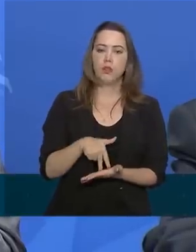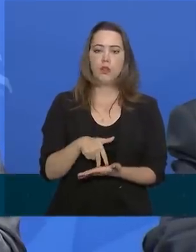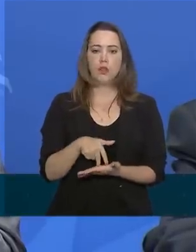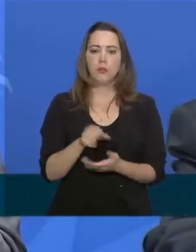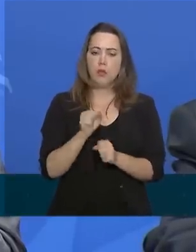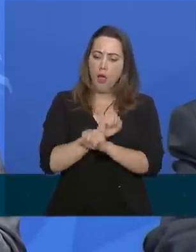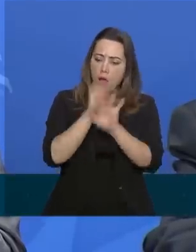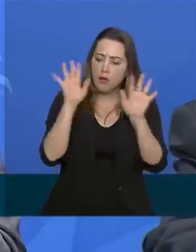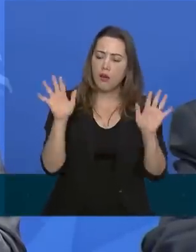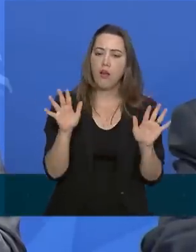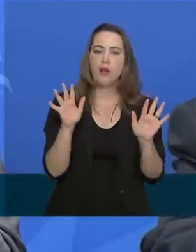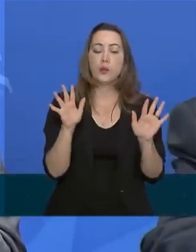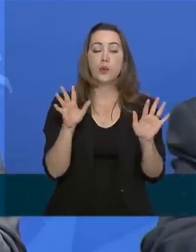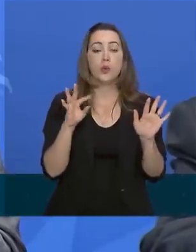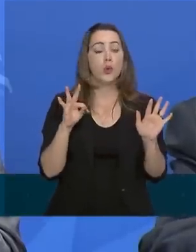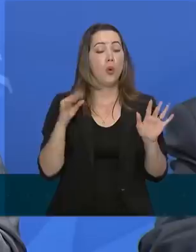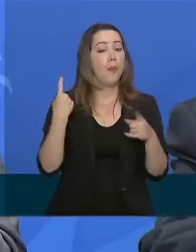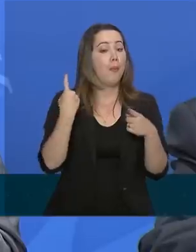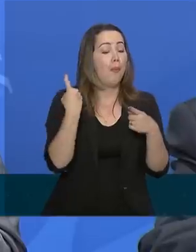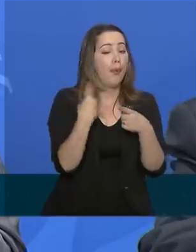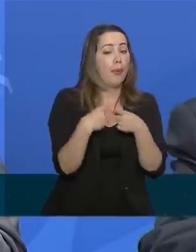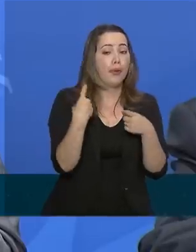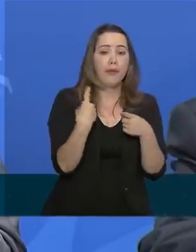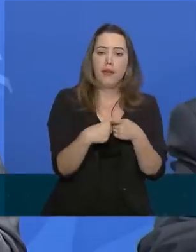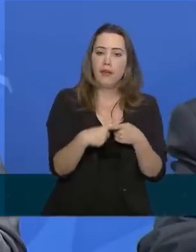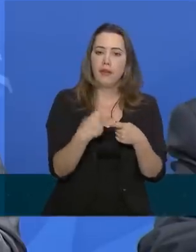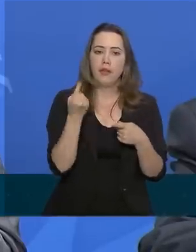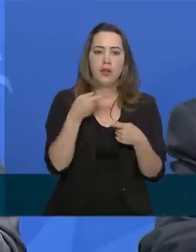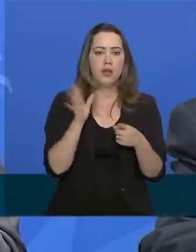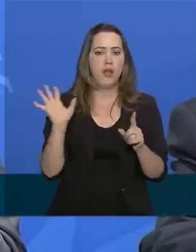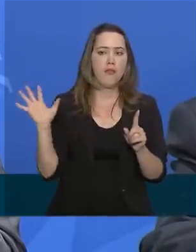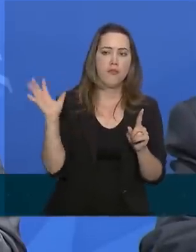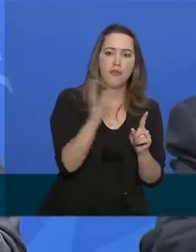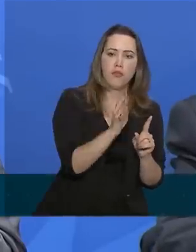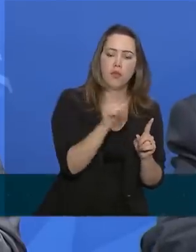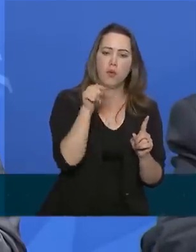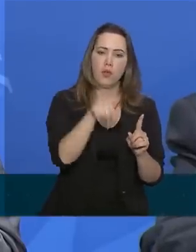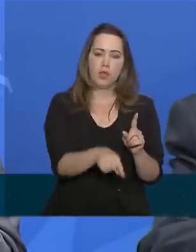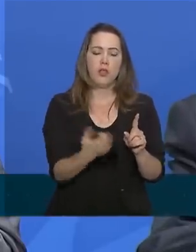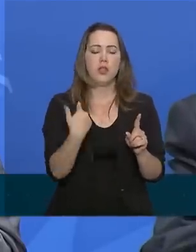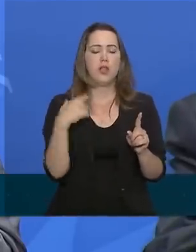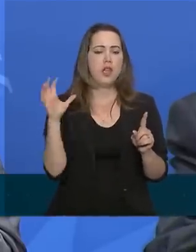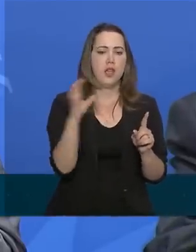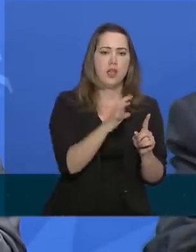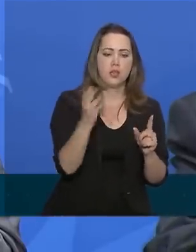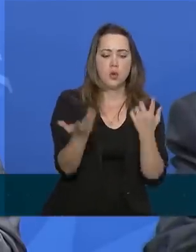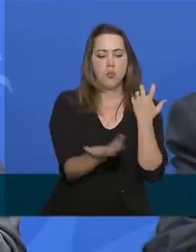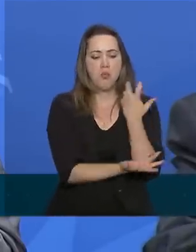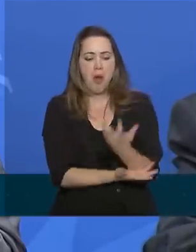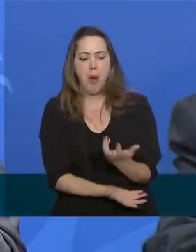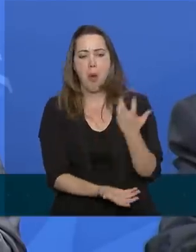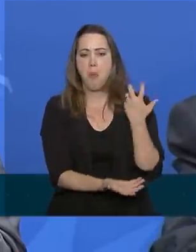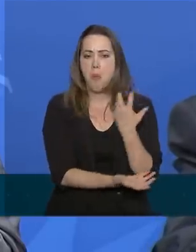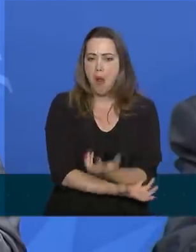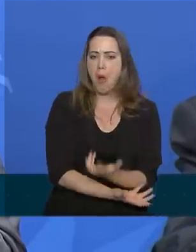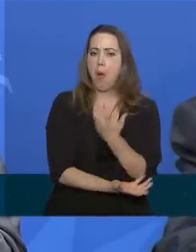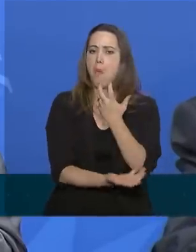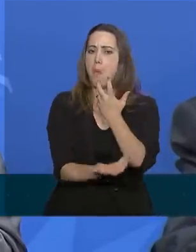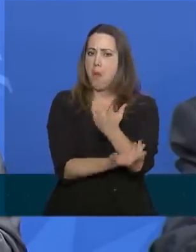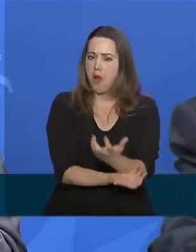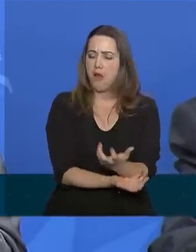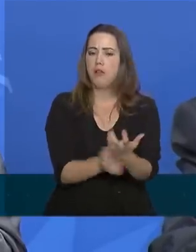aberta quais são as razões para a pressão do desmatamento ilegal sobre a amazônia e de que forma a